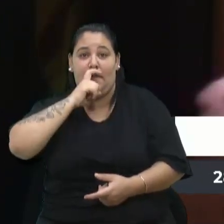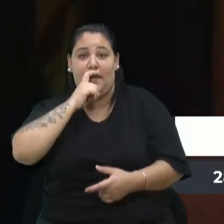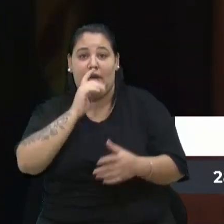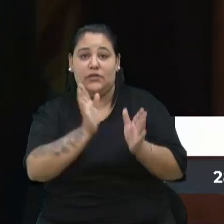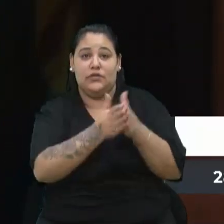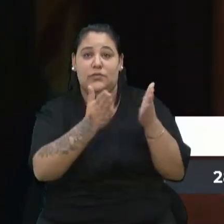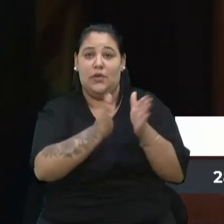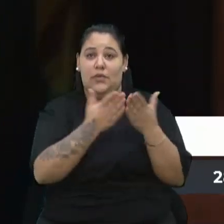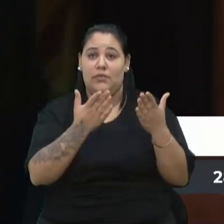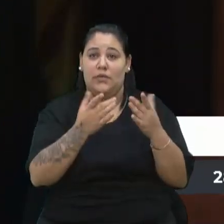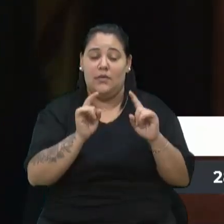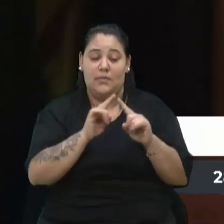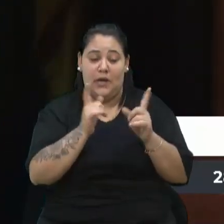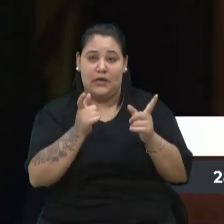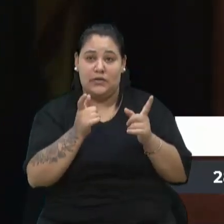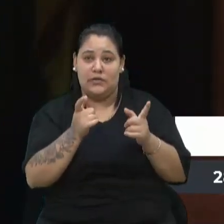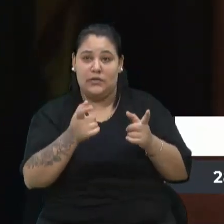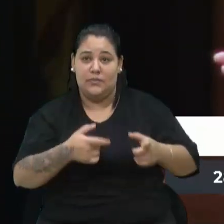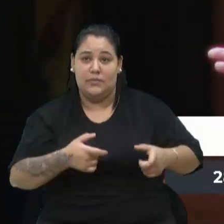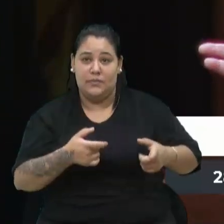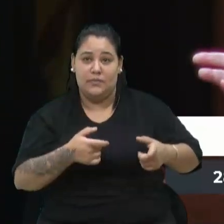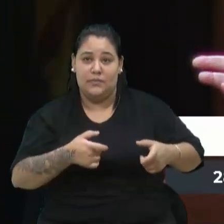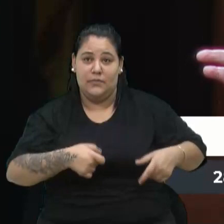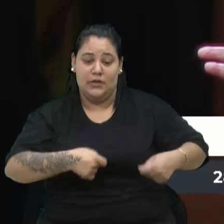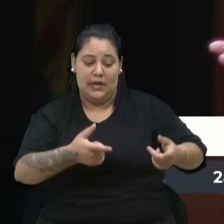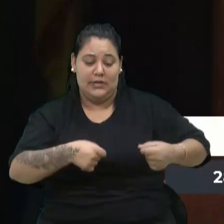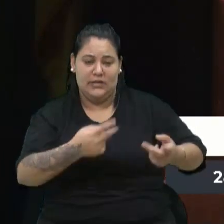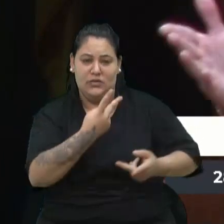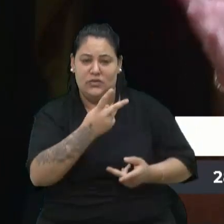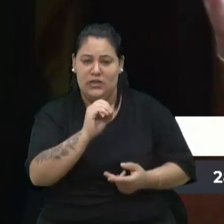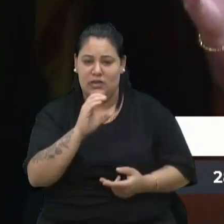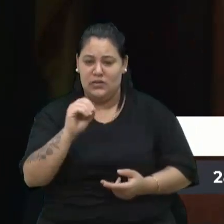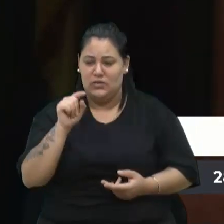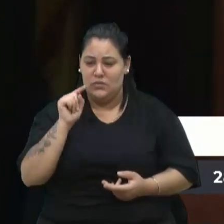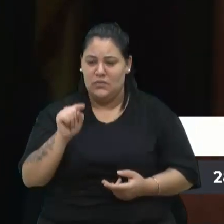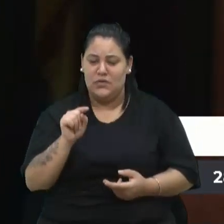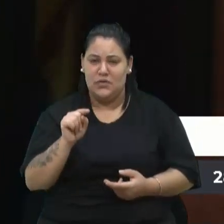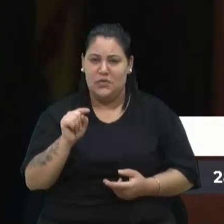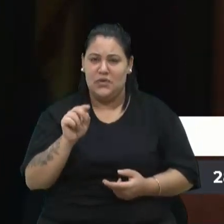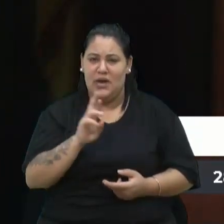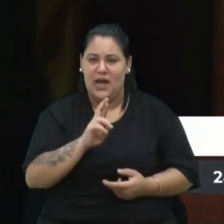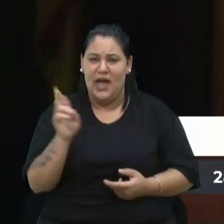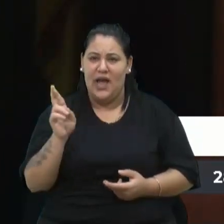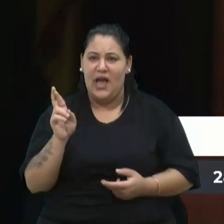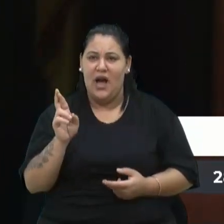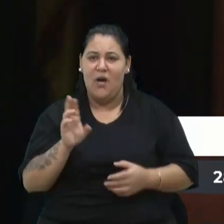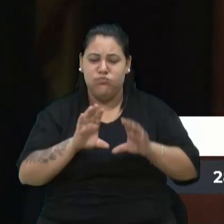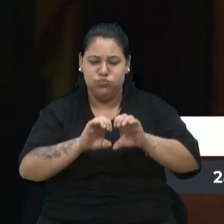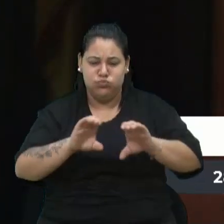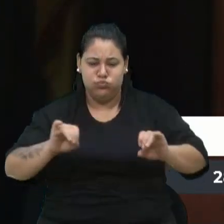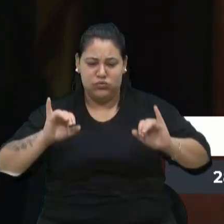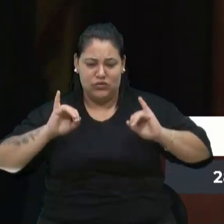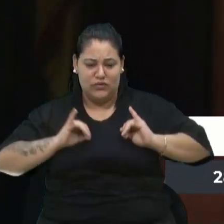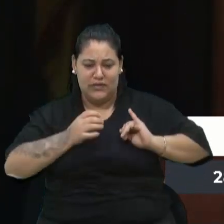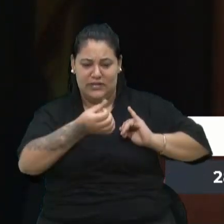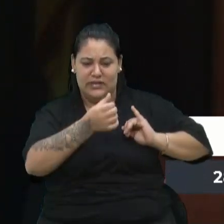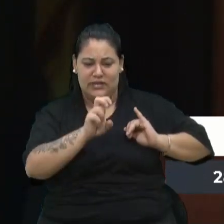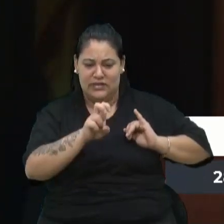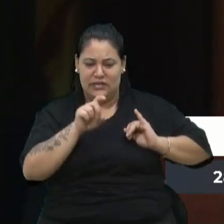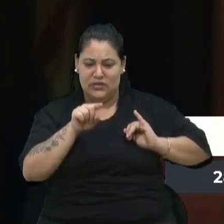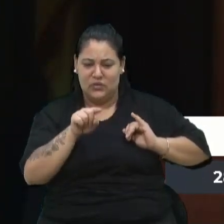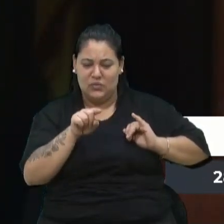mas o cara gasta 200 mil reais em imóveis. 200 mil reais, um sofá de 65 mil